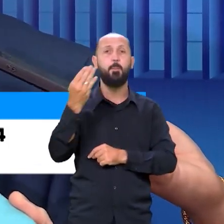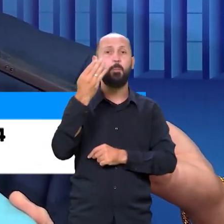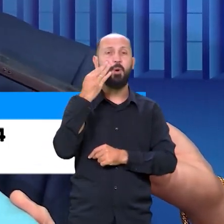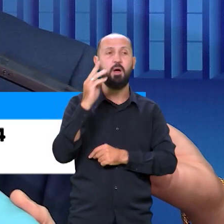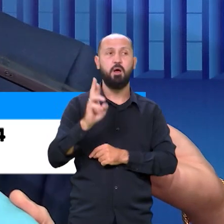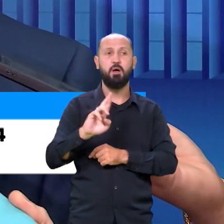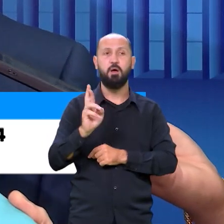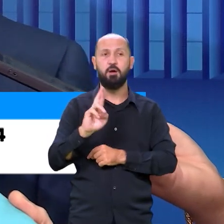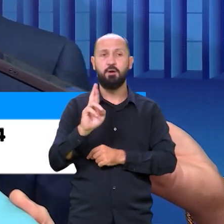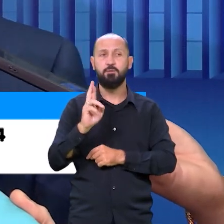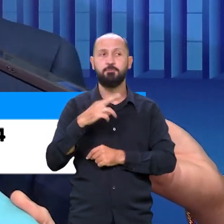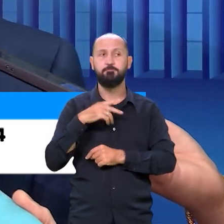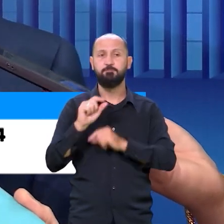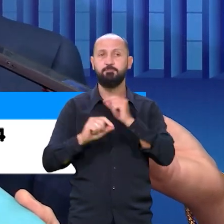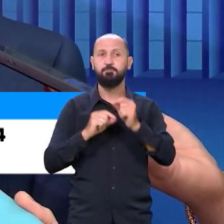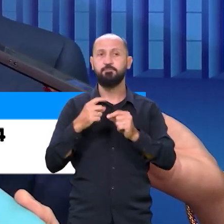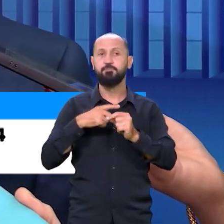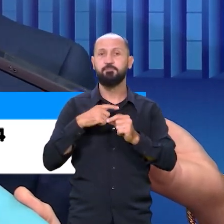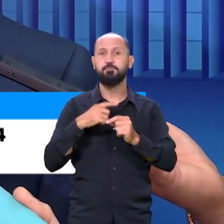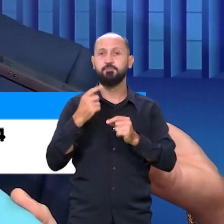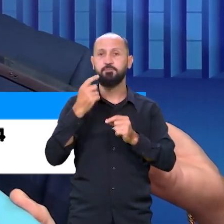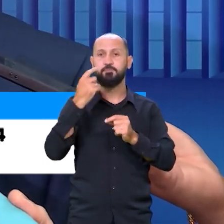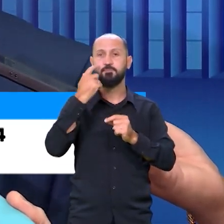quase 25,5 bilhões,